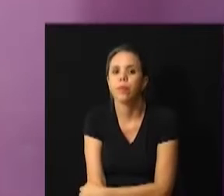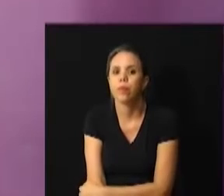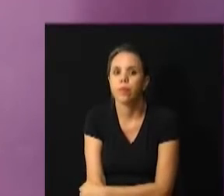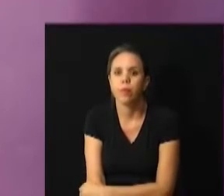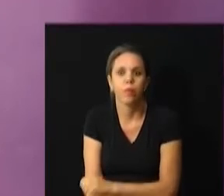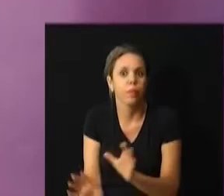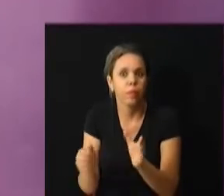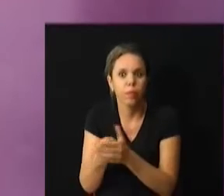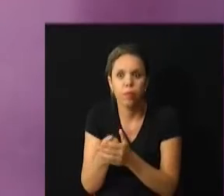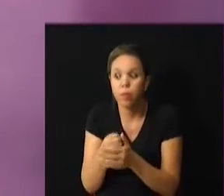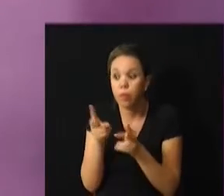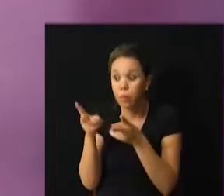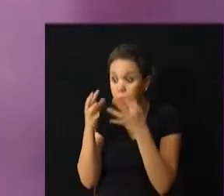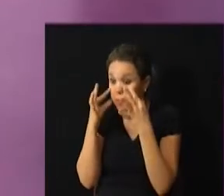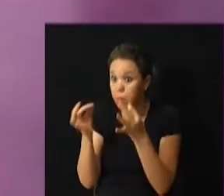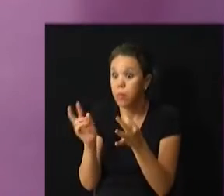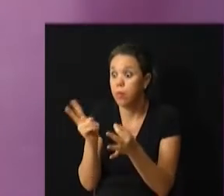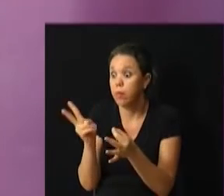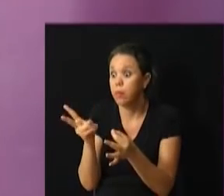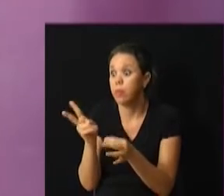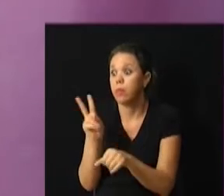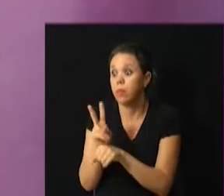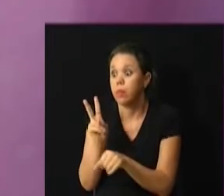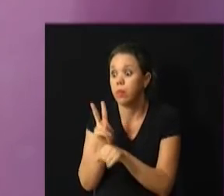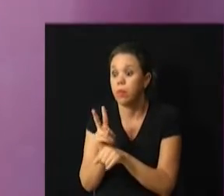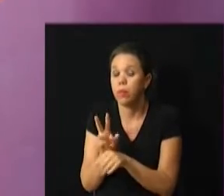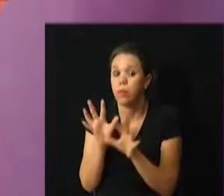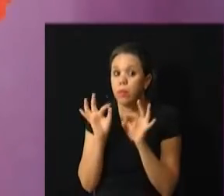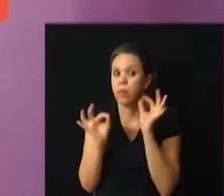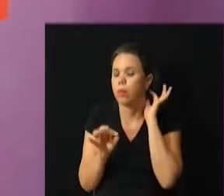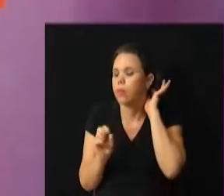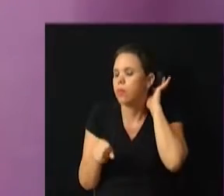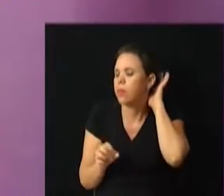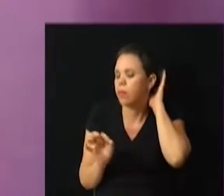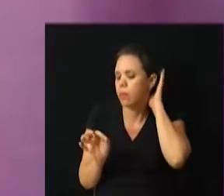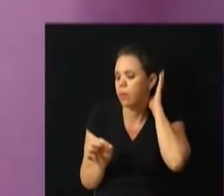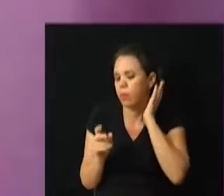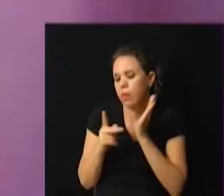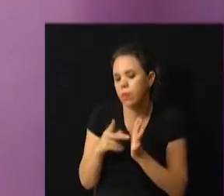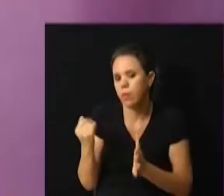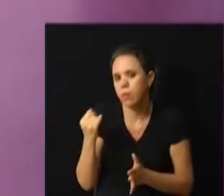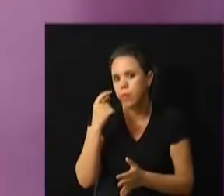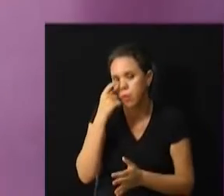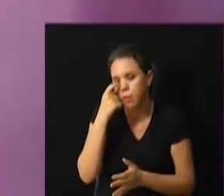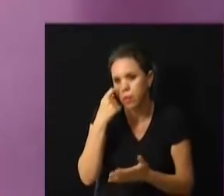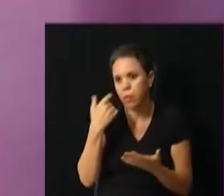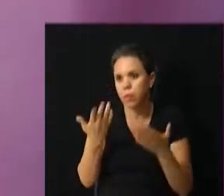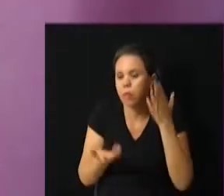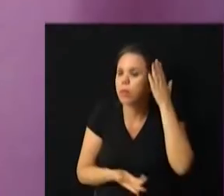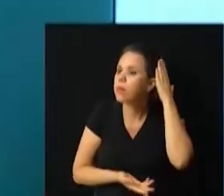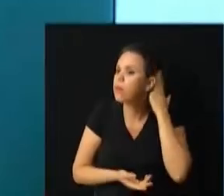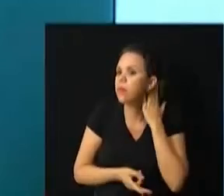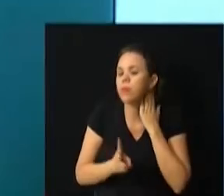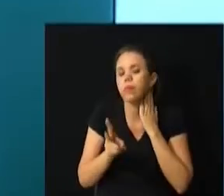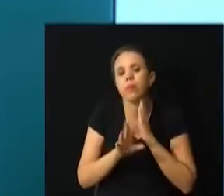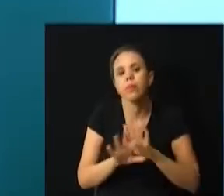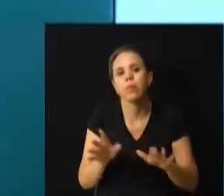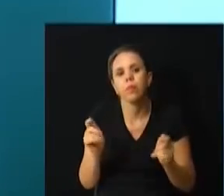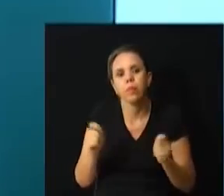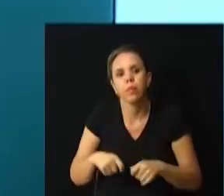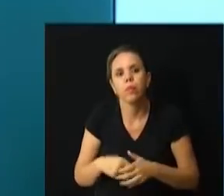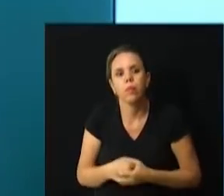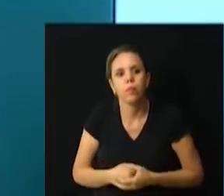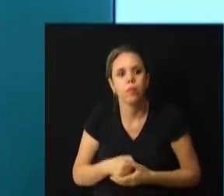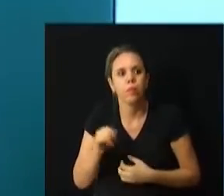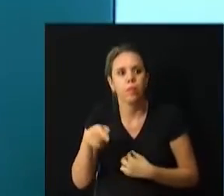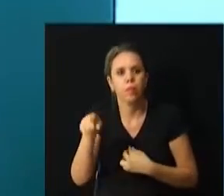E não piscar, né, doutor? Ficar ali o tempo todo cuidando. Sim, isso é importante, mas nem